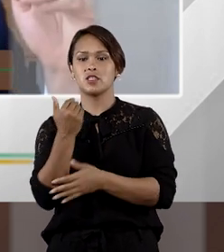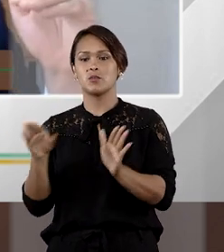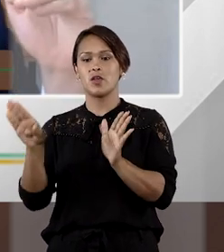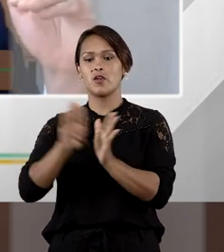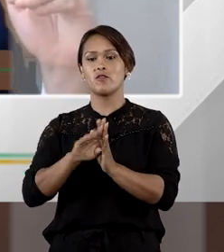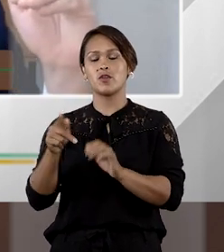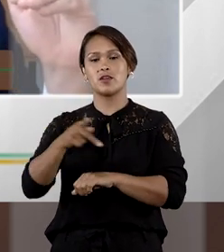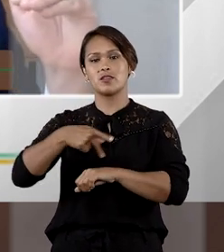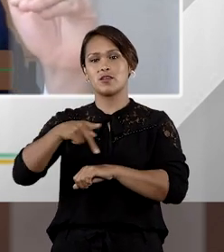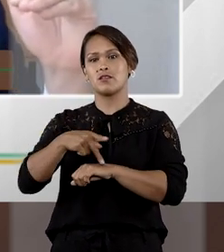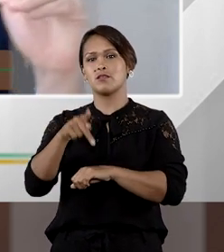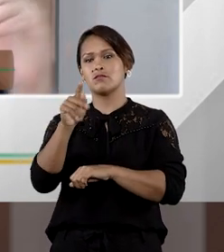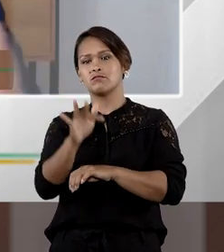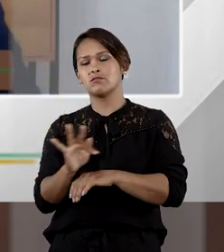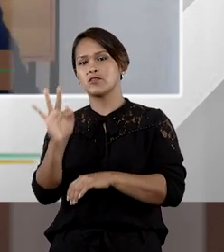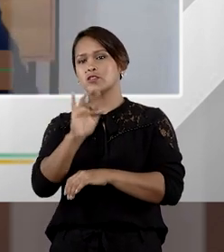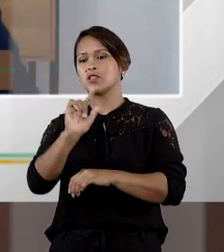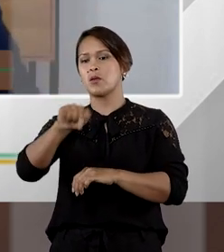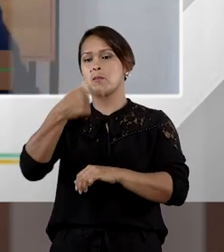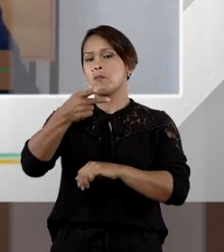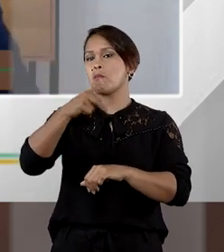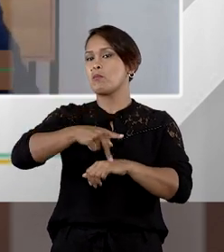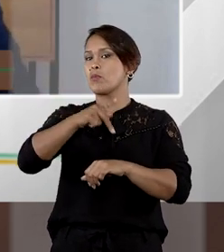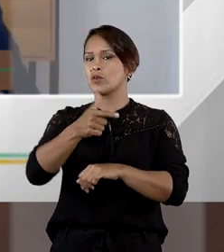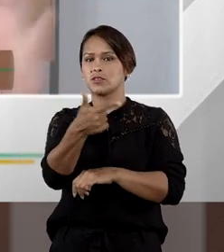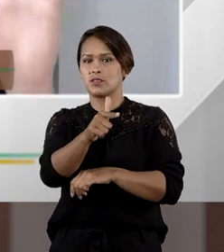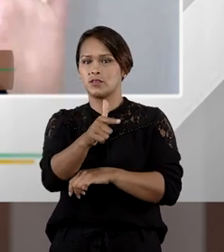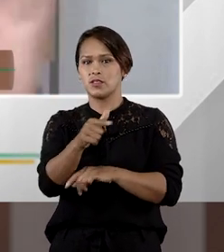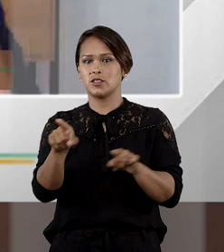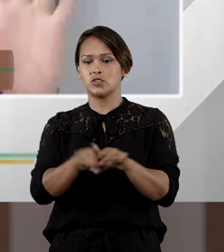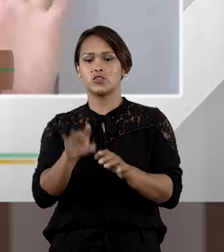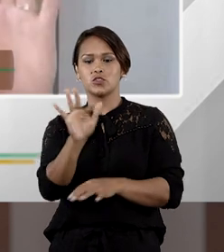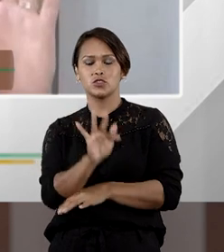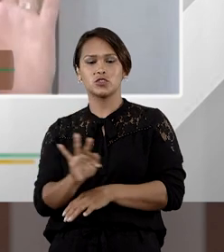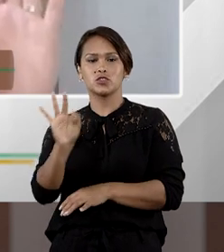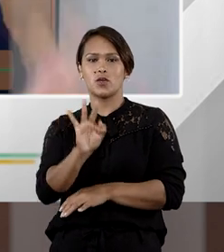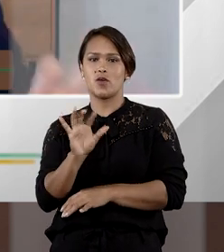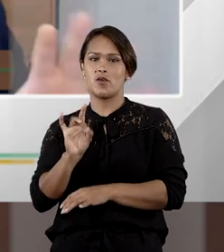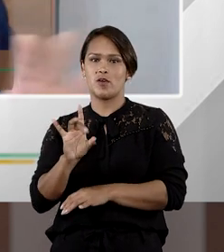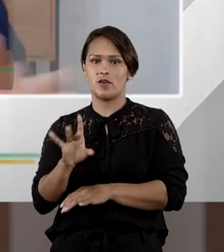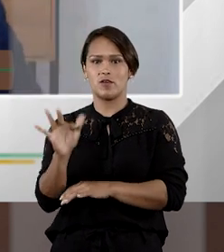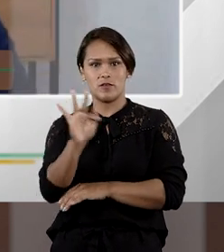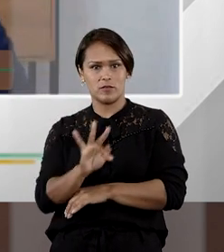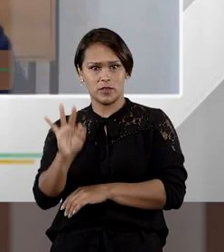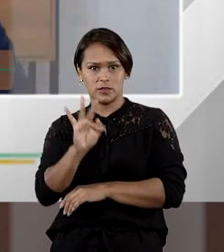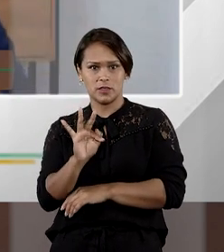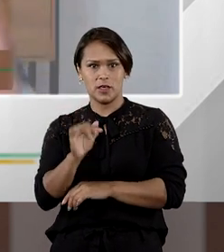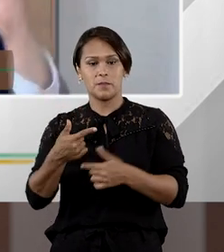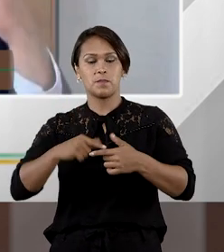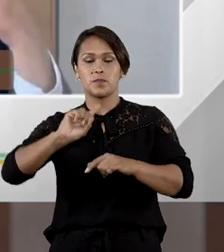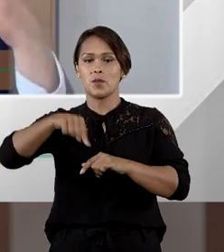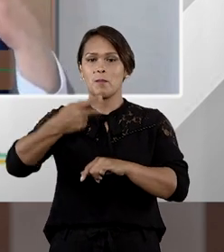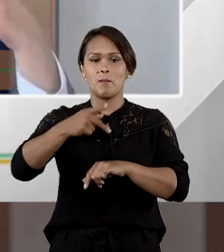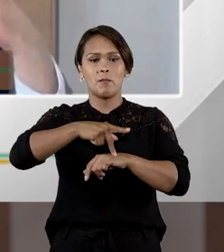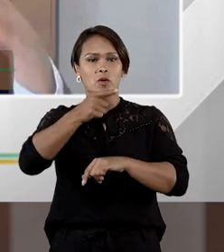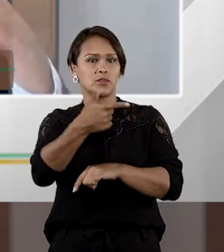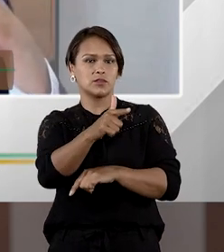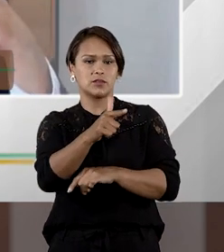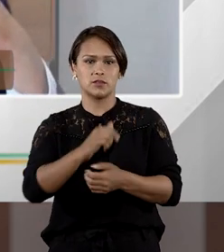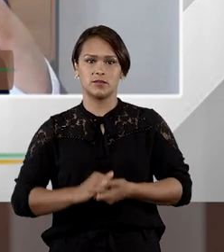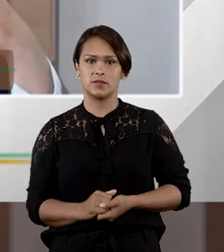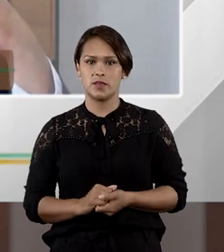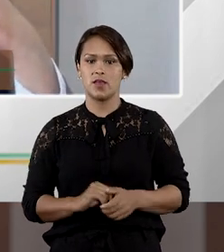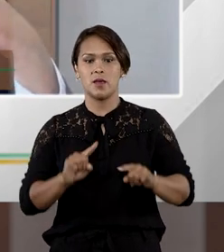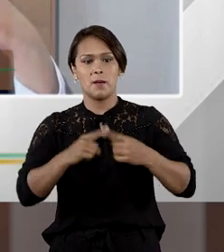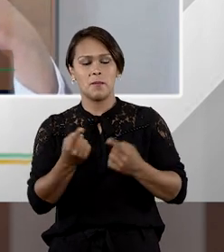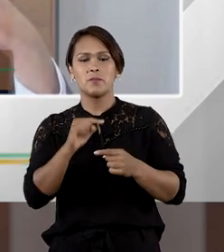até a graduação, não existem alimentos pós-graduados, né? Então, só alimentos graduados, pós-graduados não.